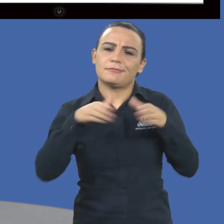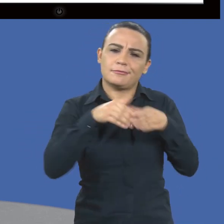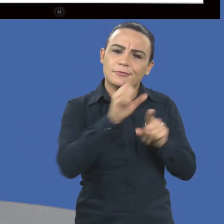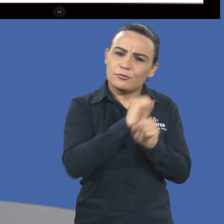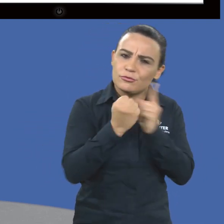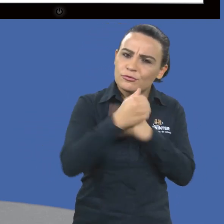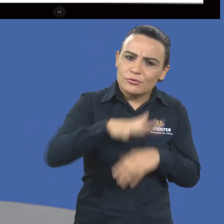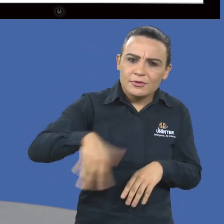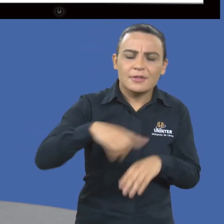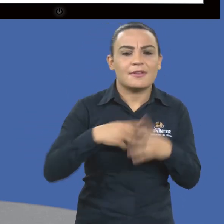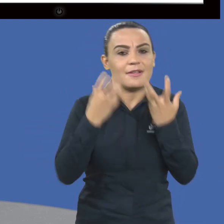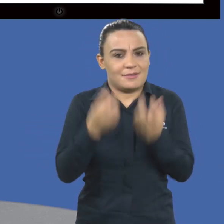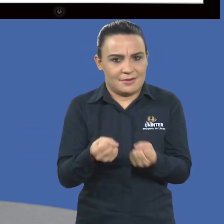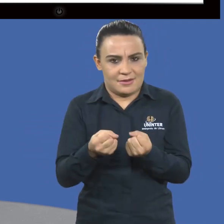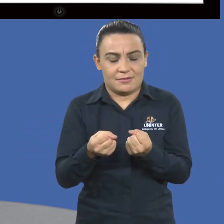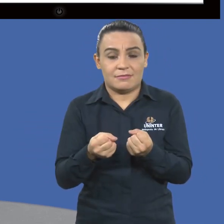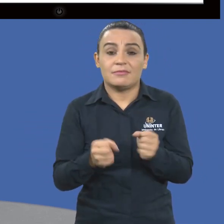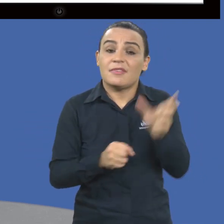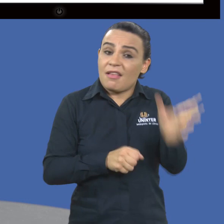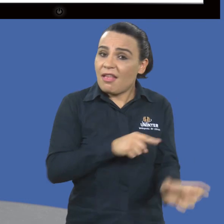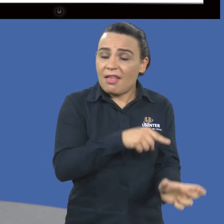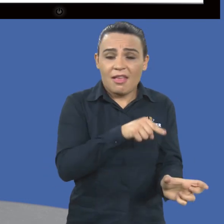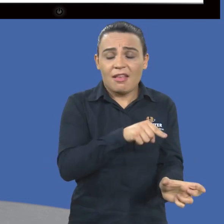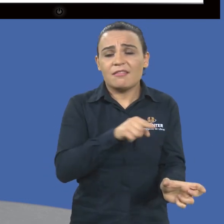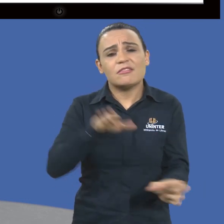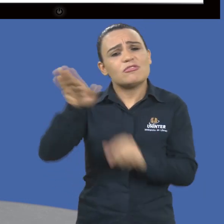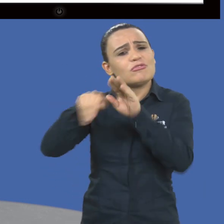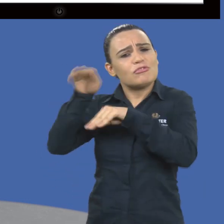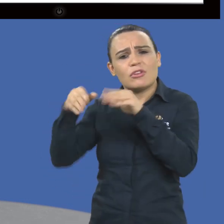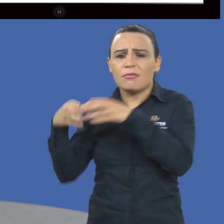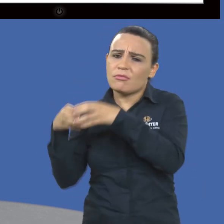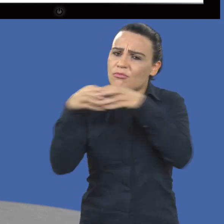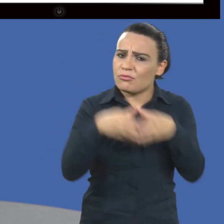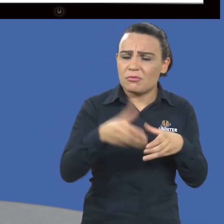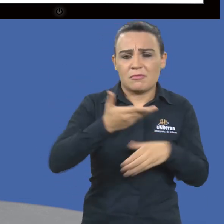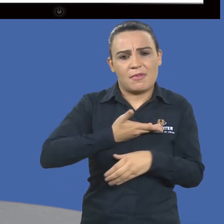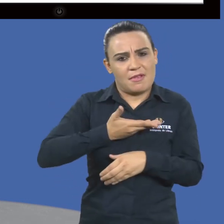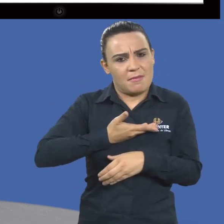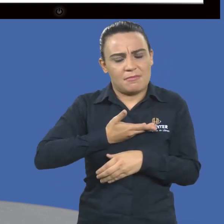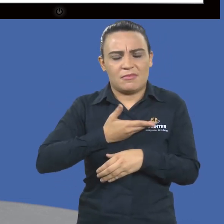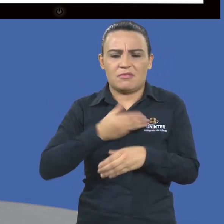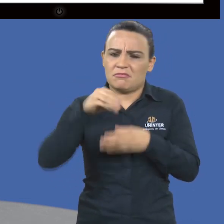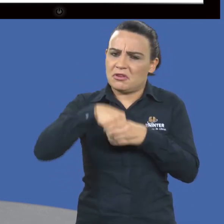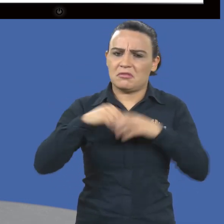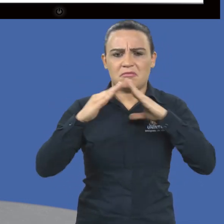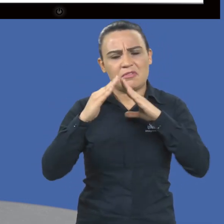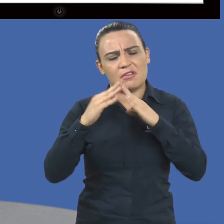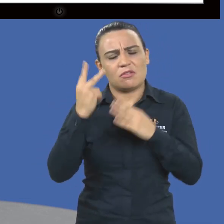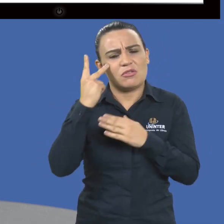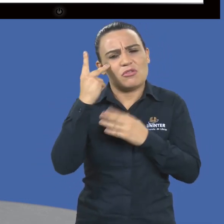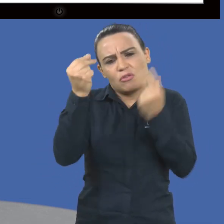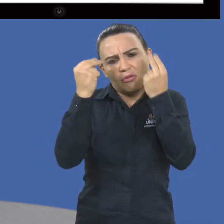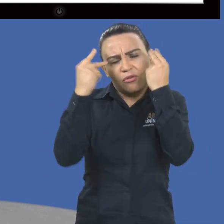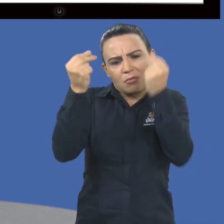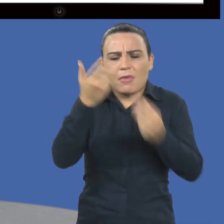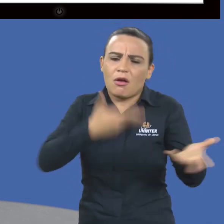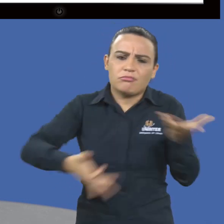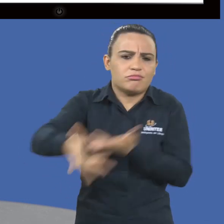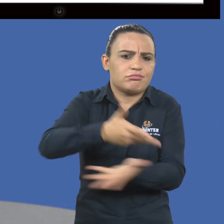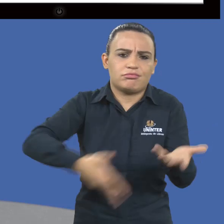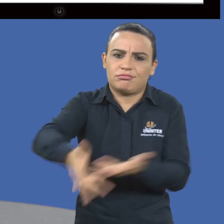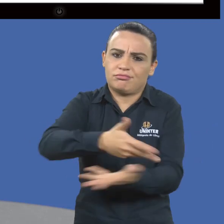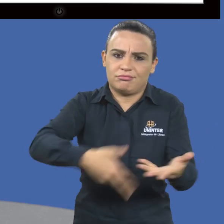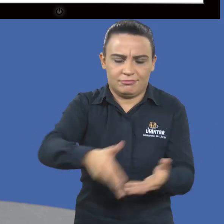ele não vai ter preconceito nenhum de chamar um amigo para vir fazer um trabalho por vergonha desse